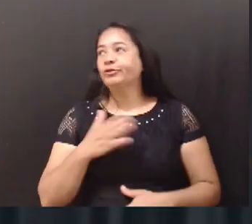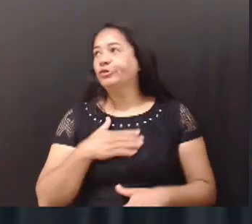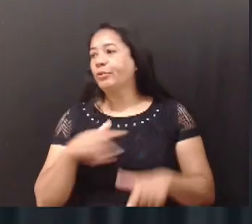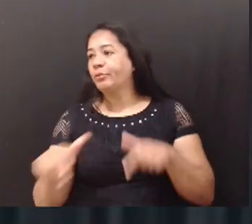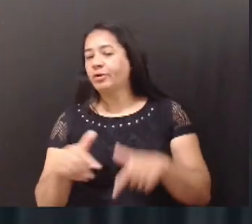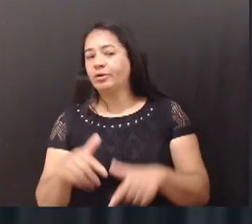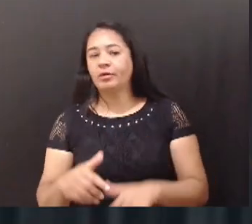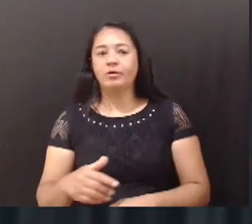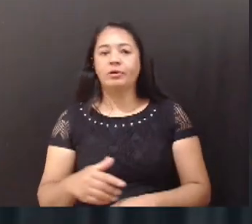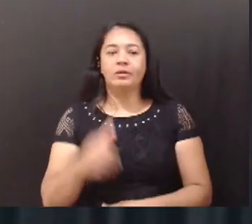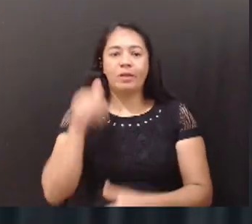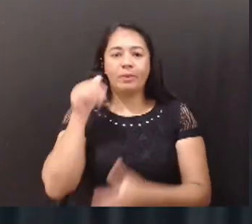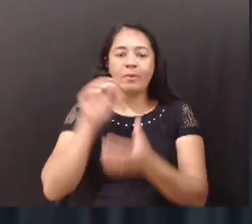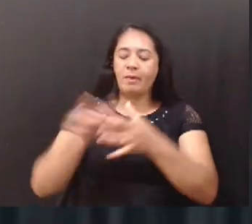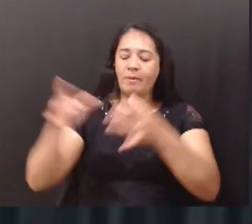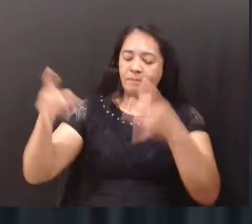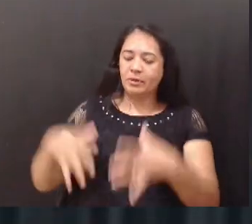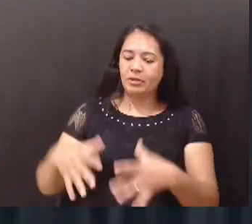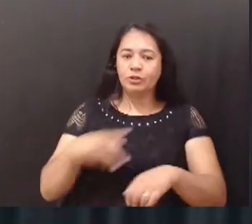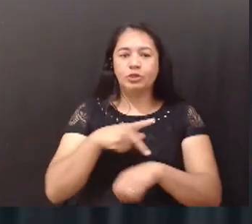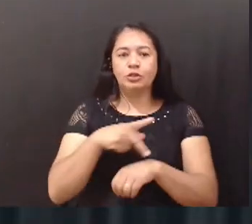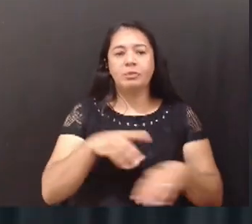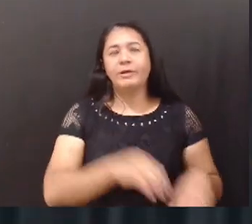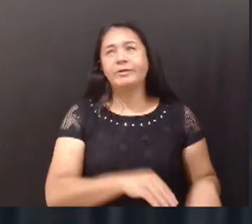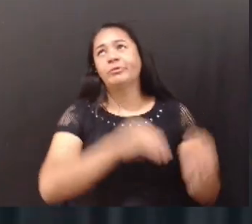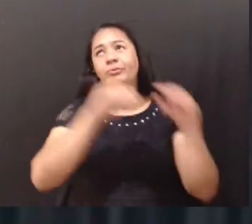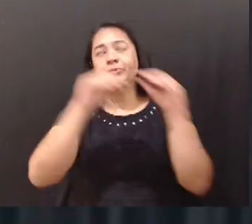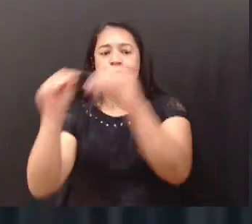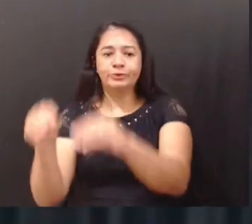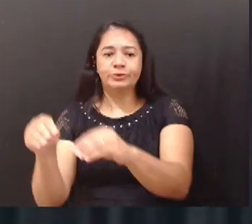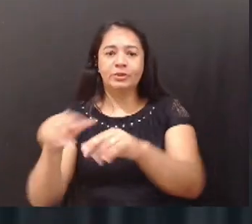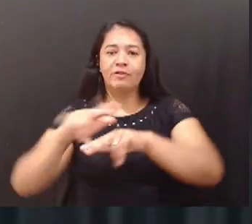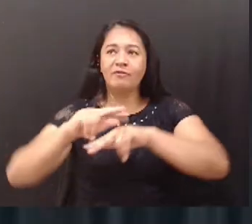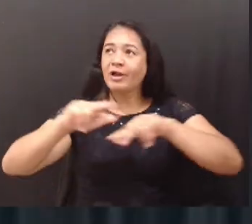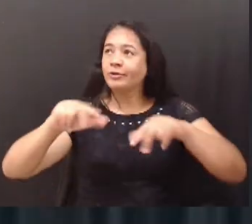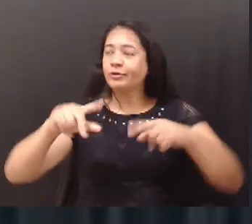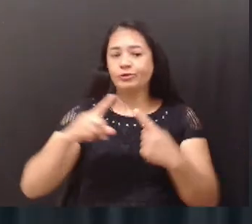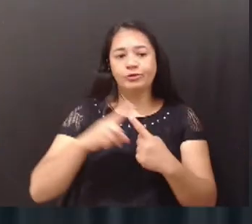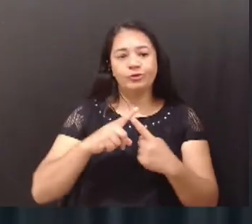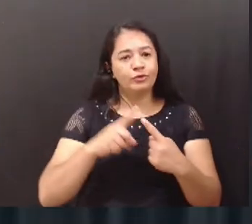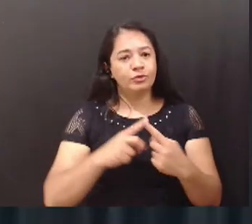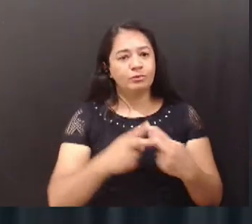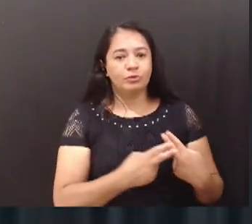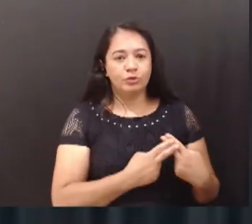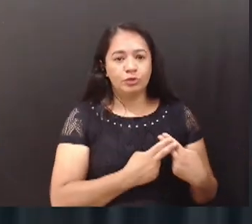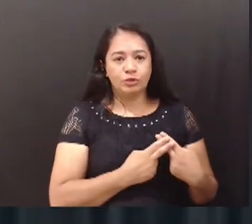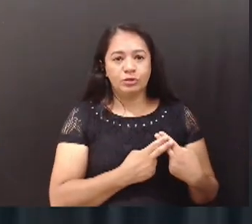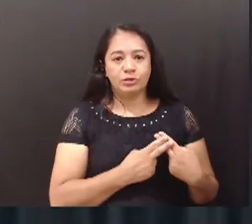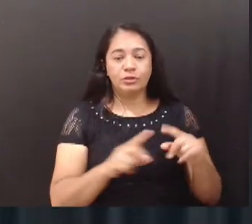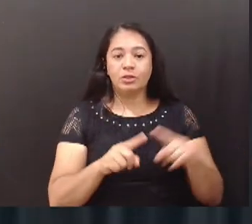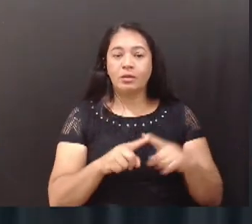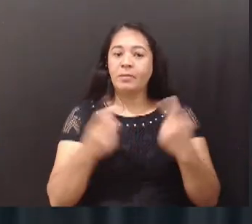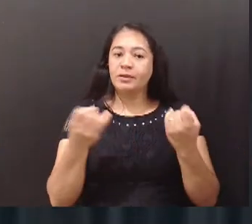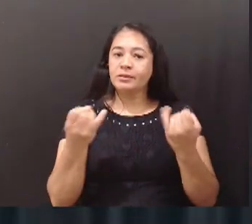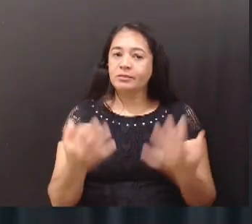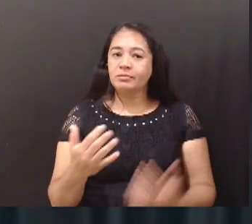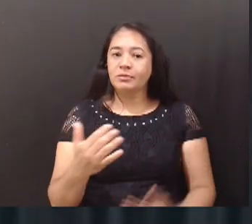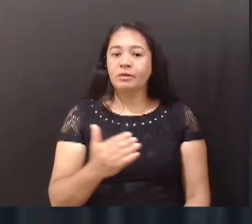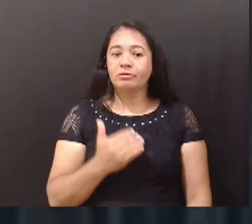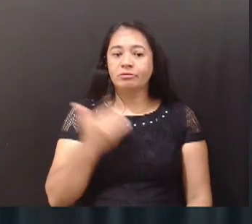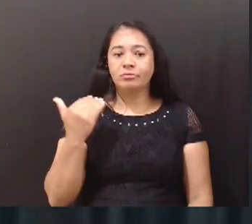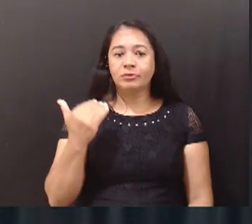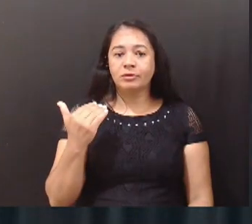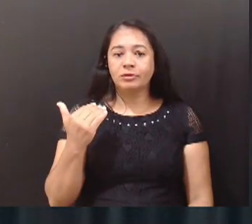deixou, mudei de país. Então tem vários lutos. Mas falando da morte, a morte é irreparável.